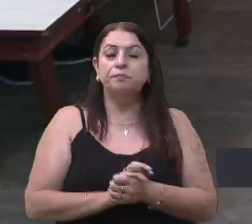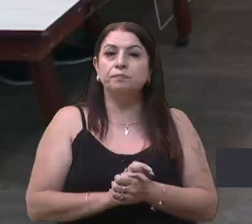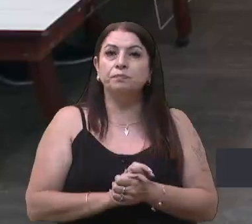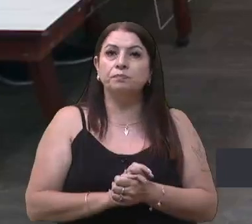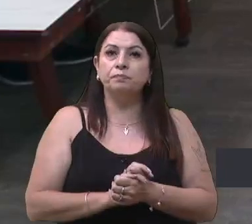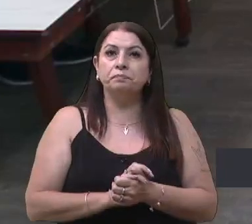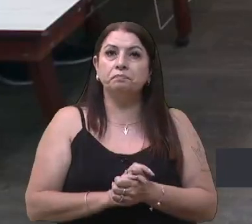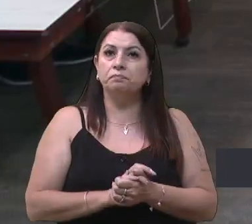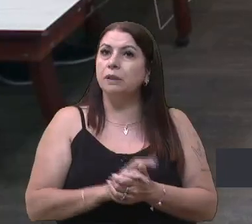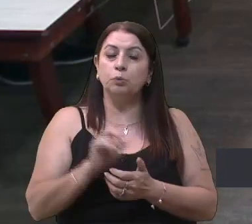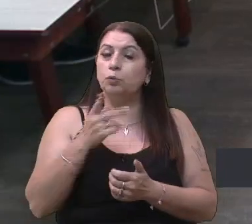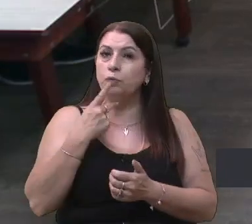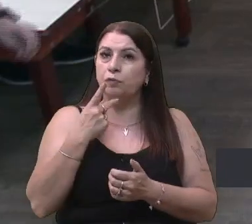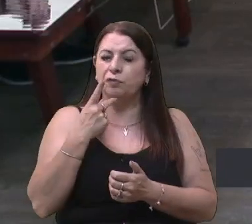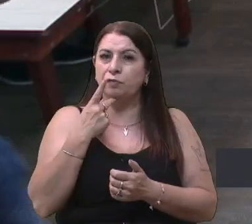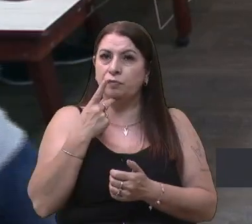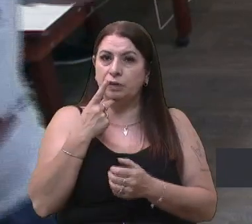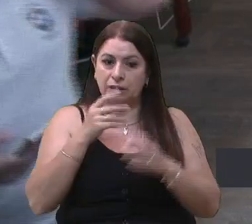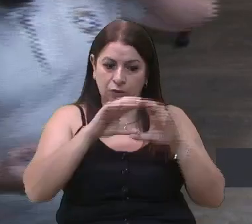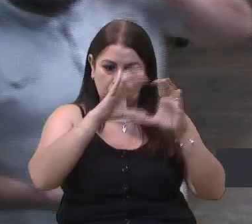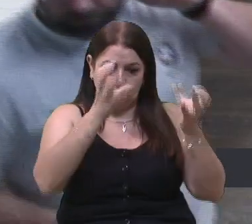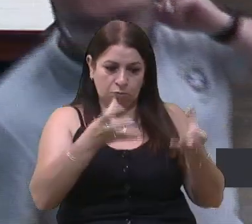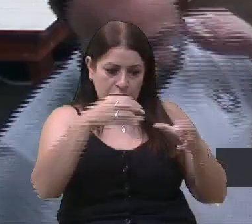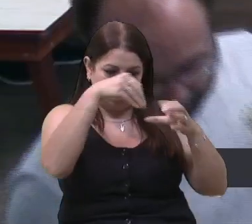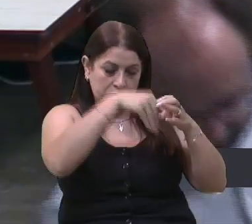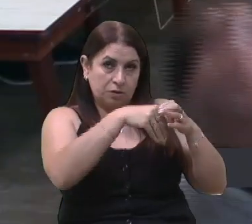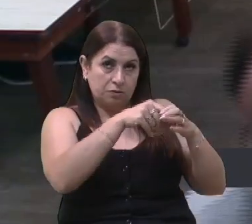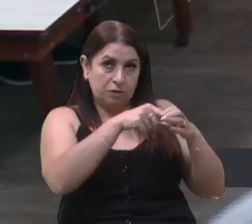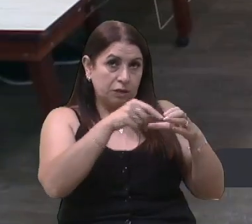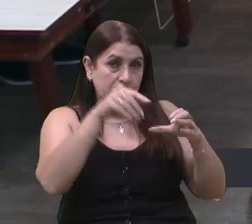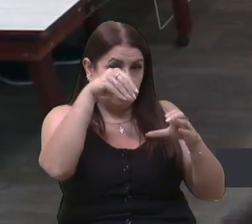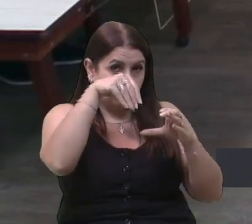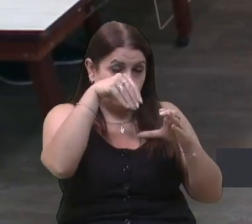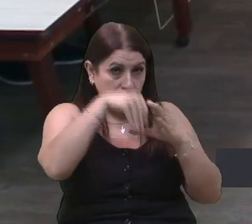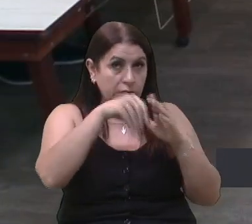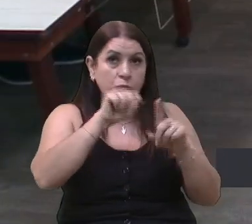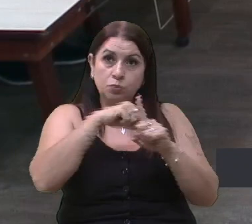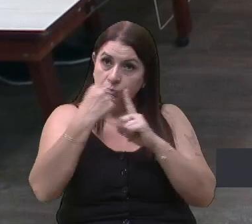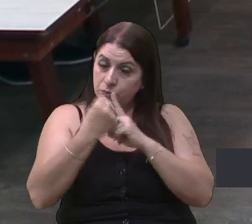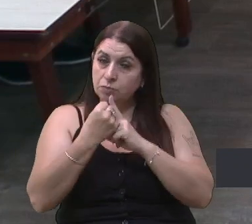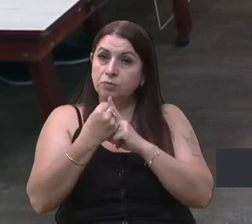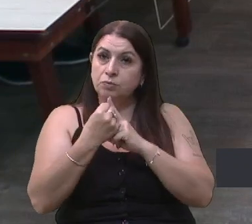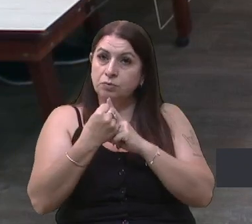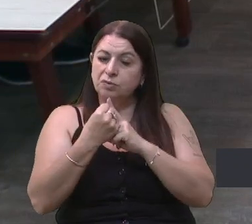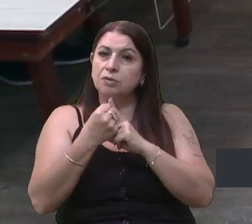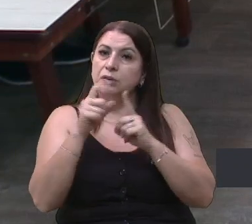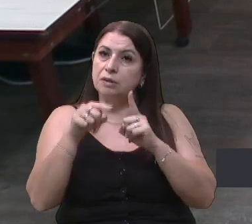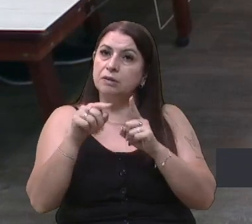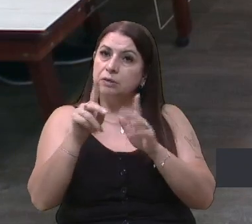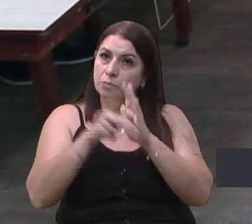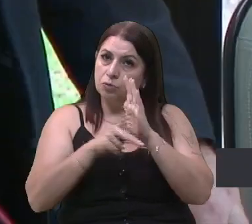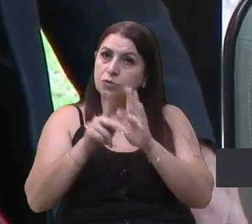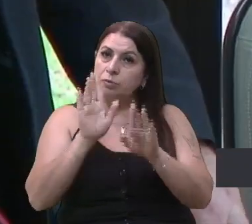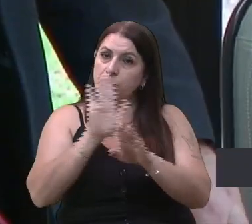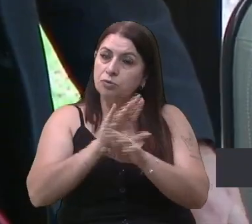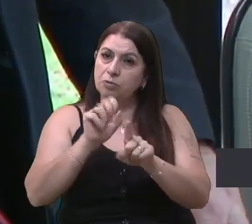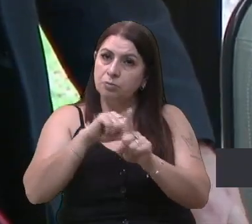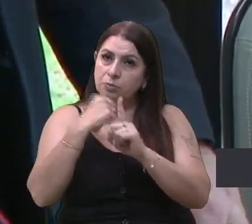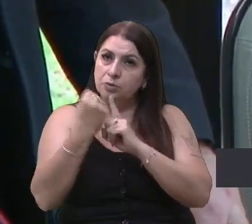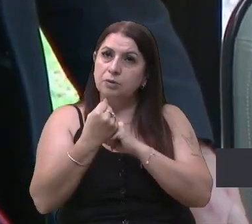Eu não falo por uma bolha e eu não vivo numa bolha, eu vivo numa sociedade. Então, esse projeto é para beneficiar a sociedade e não uma